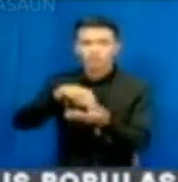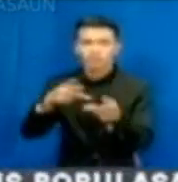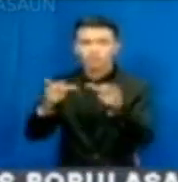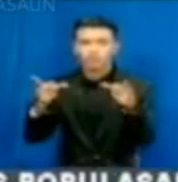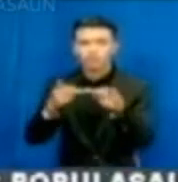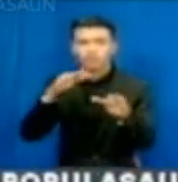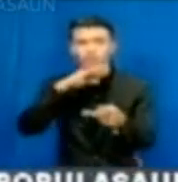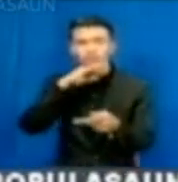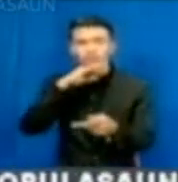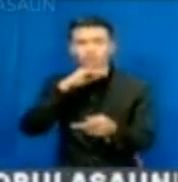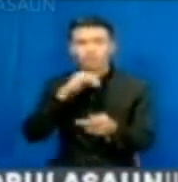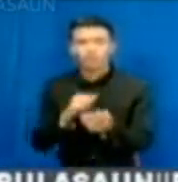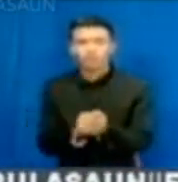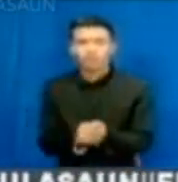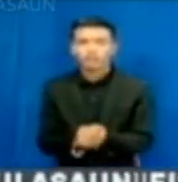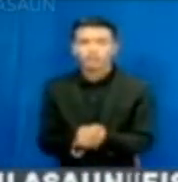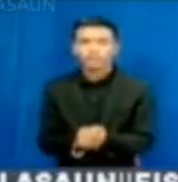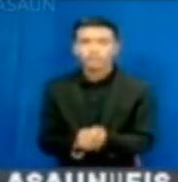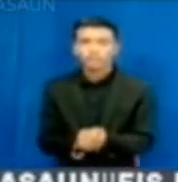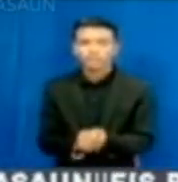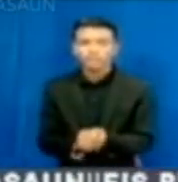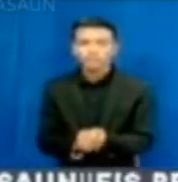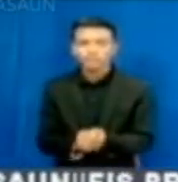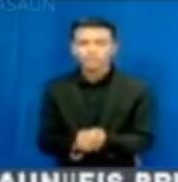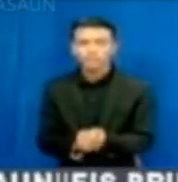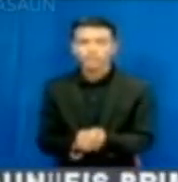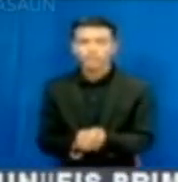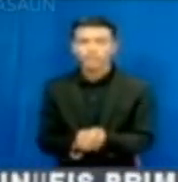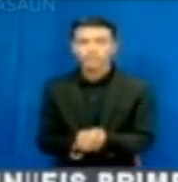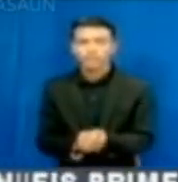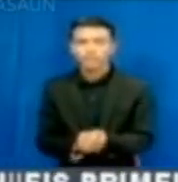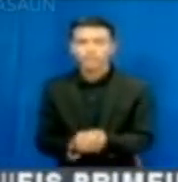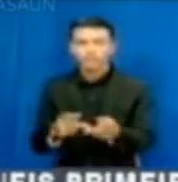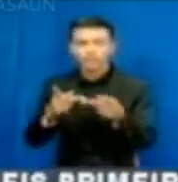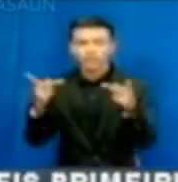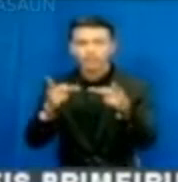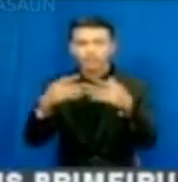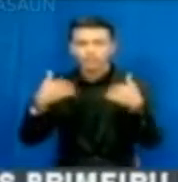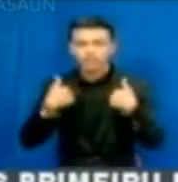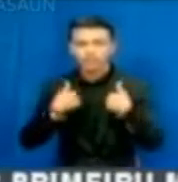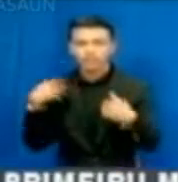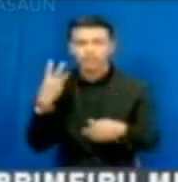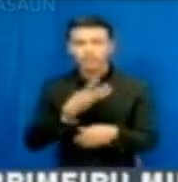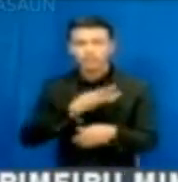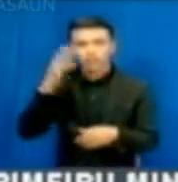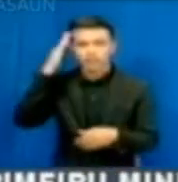Hoh Kuntidade Iha Iha Tarjet Are NBK Iha Tama Ita Tene Kata